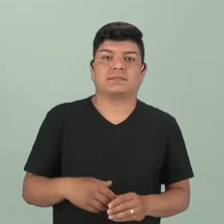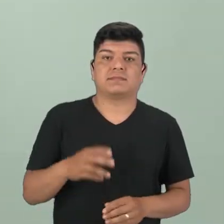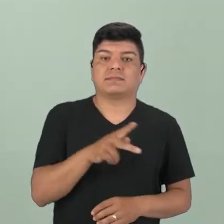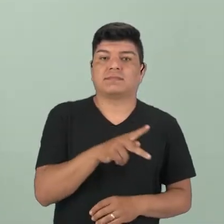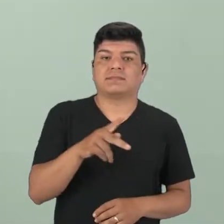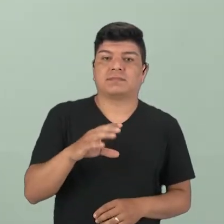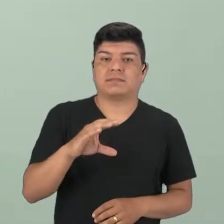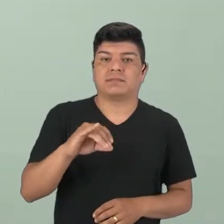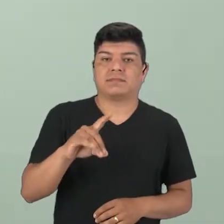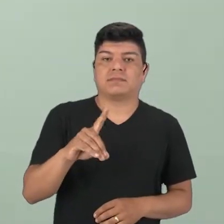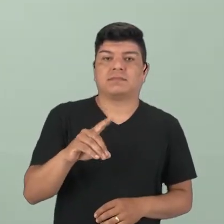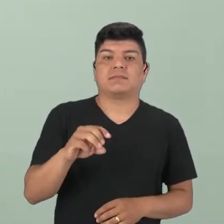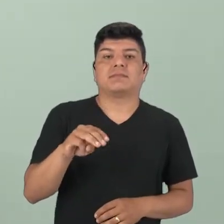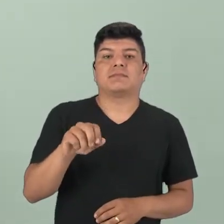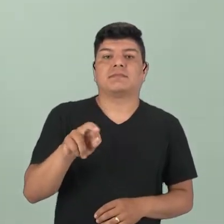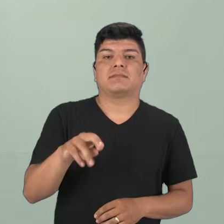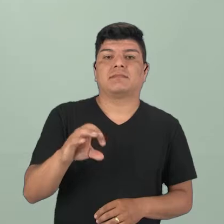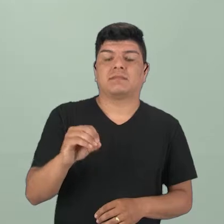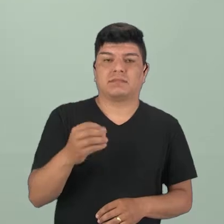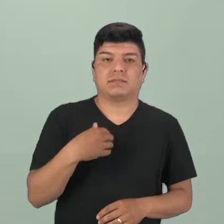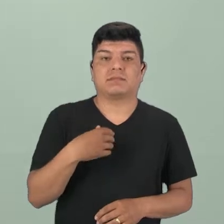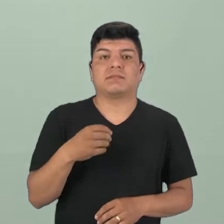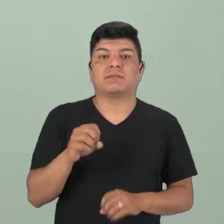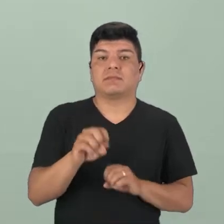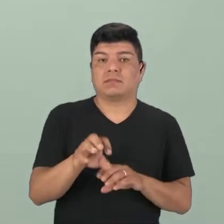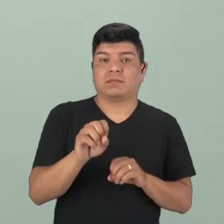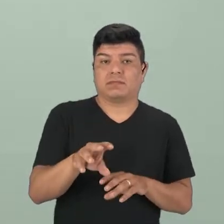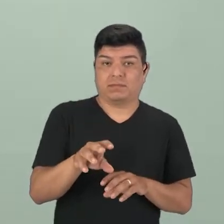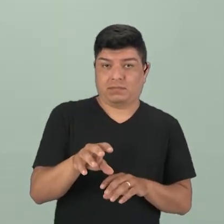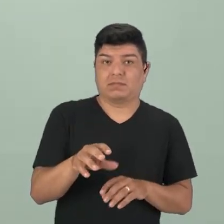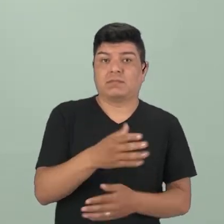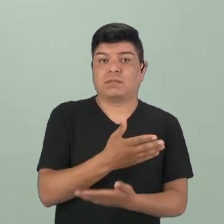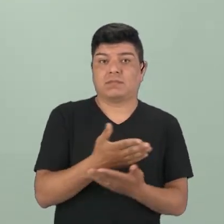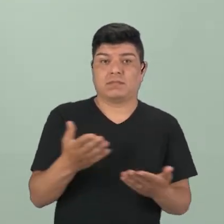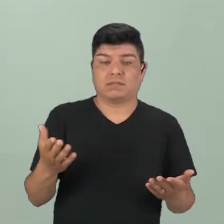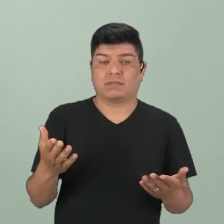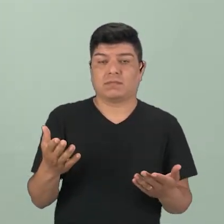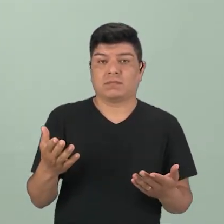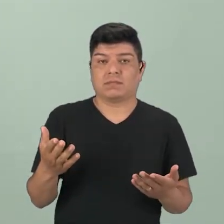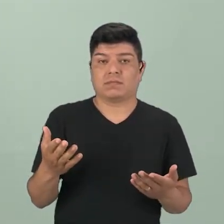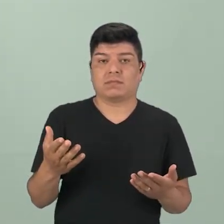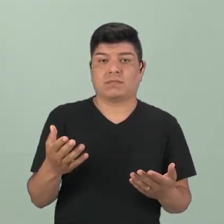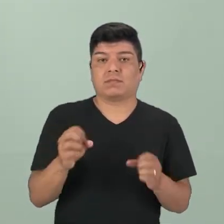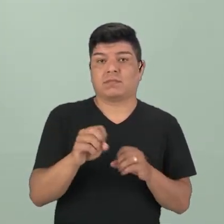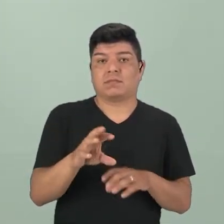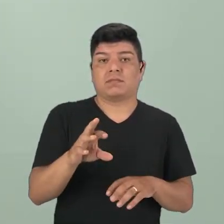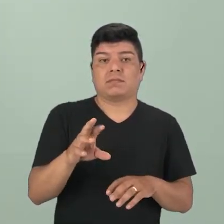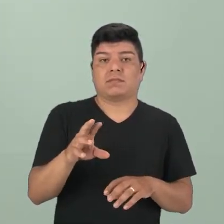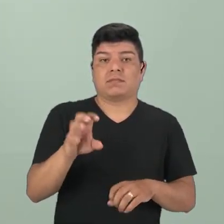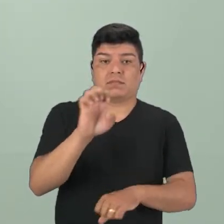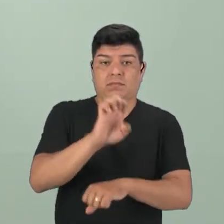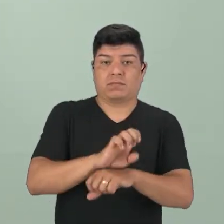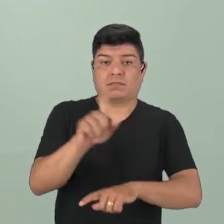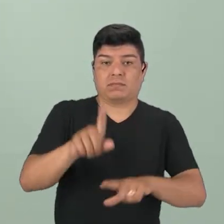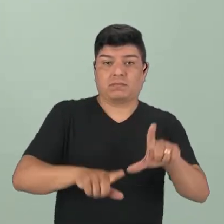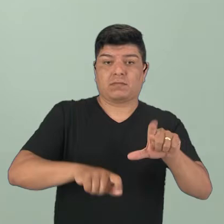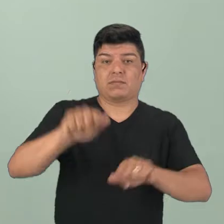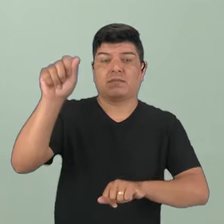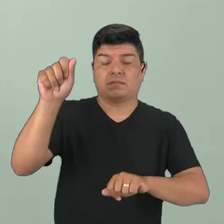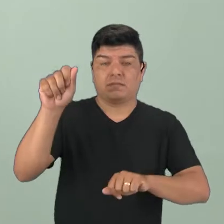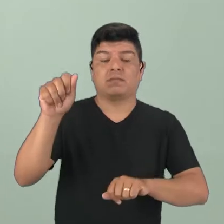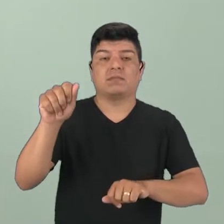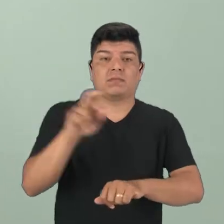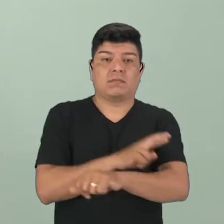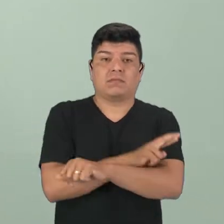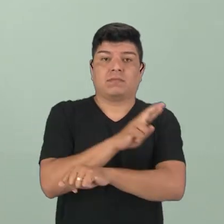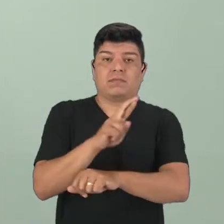Professor Cid Mauro, assessor de ensino religioso da Secretaria de Ensino de Educação do Estado do Acre, com ensino